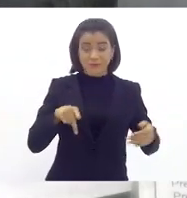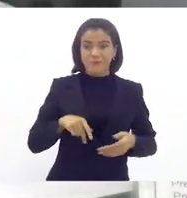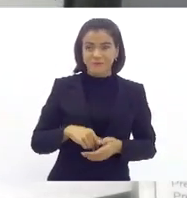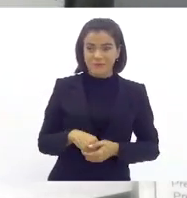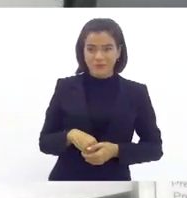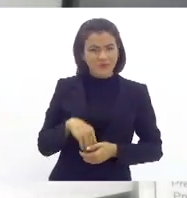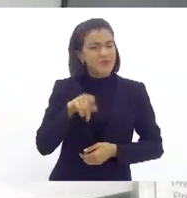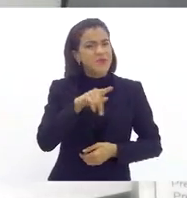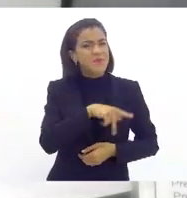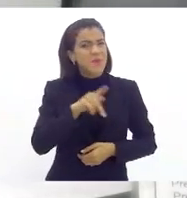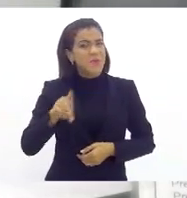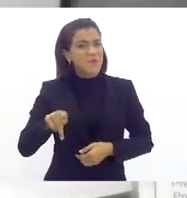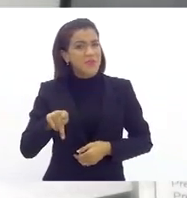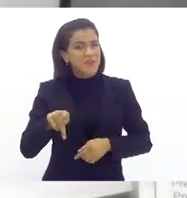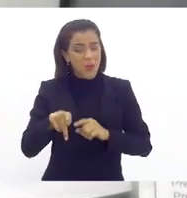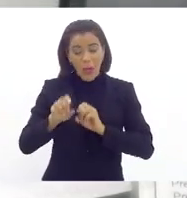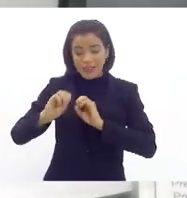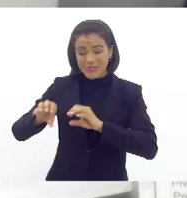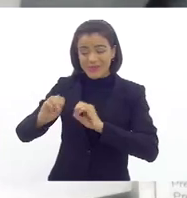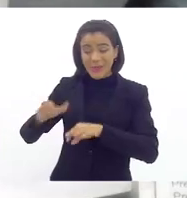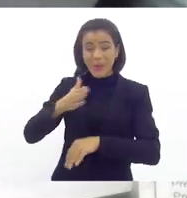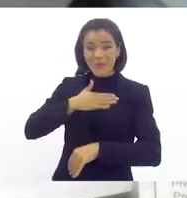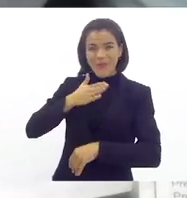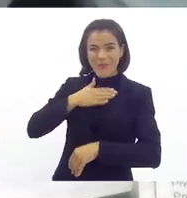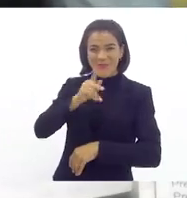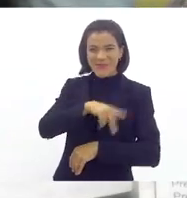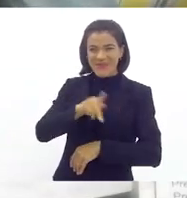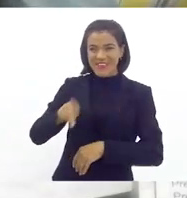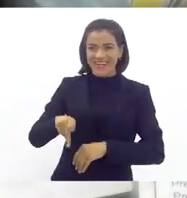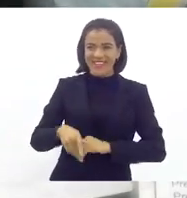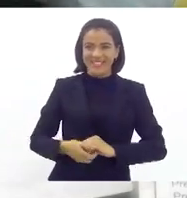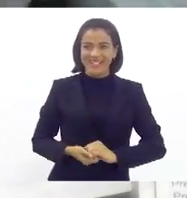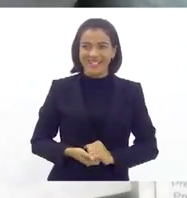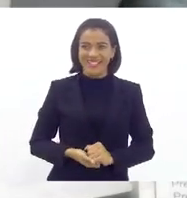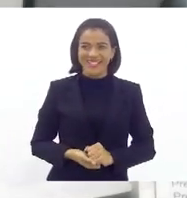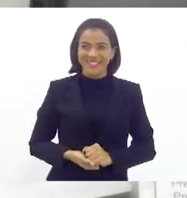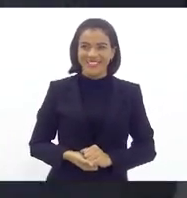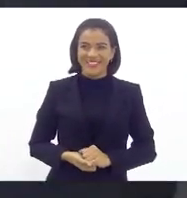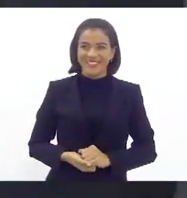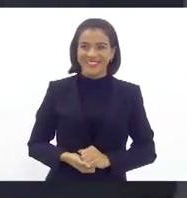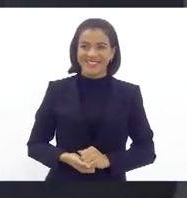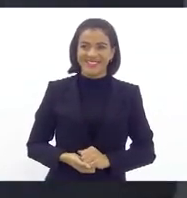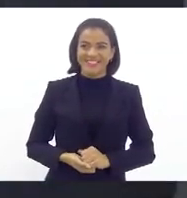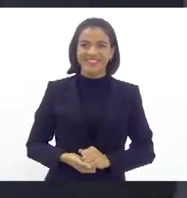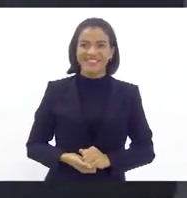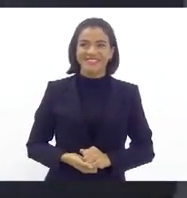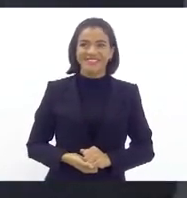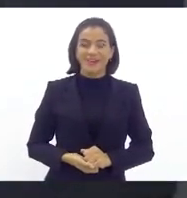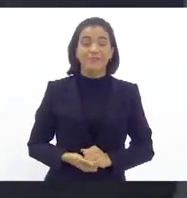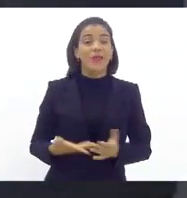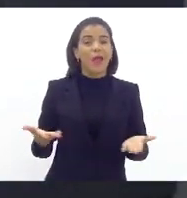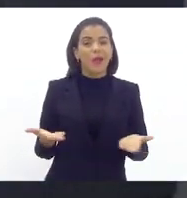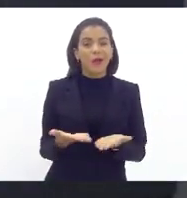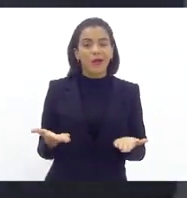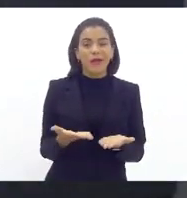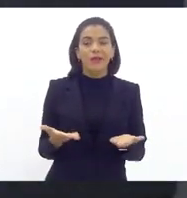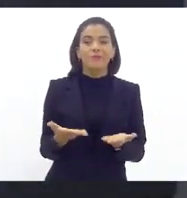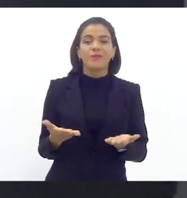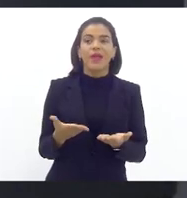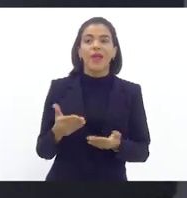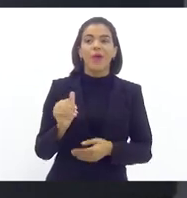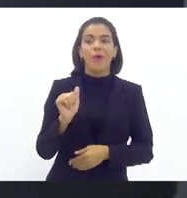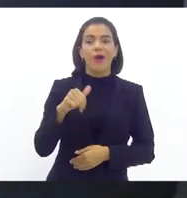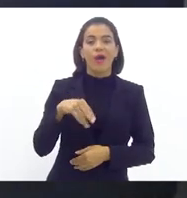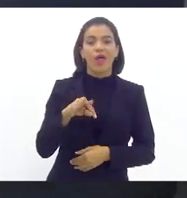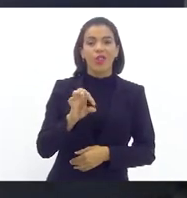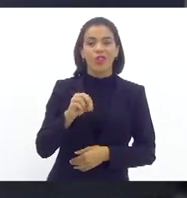Você foi professor dos meus professores. Exatamente. Olha, quem está aqui presente também, vai ser logo um dos primeiros que vai intervir, é o Antônio